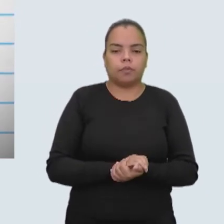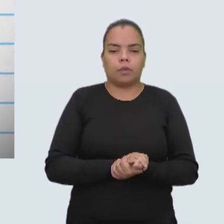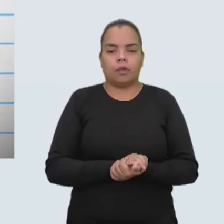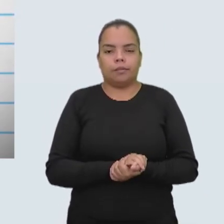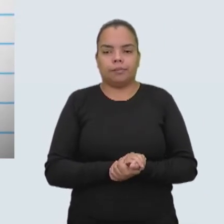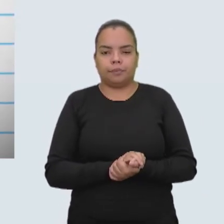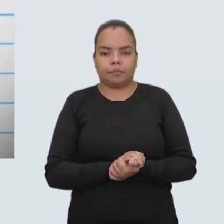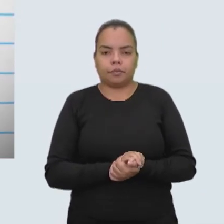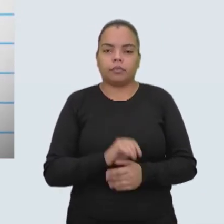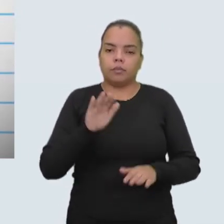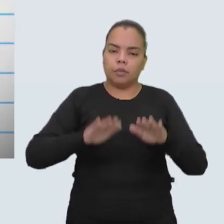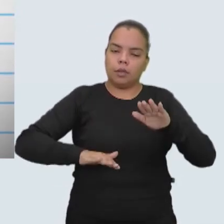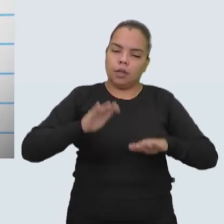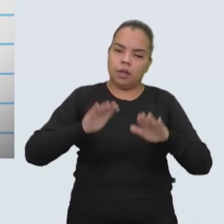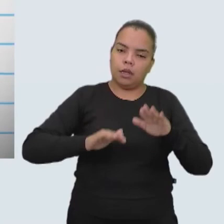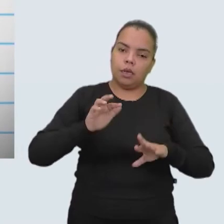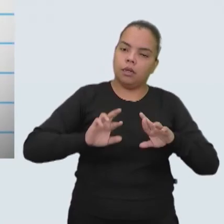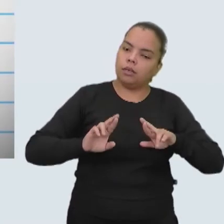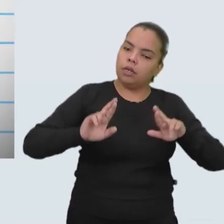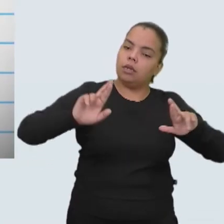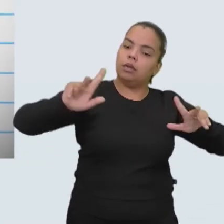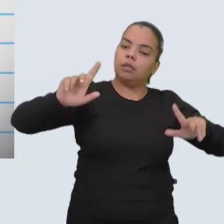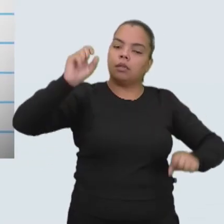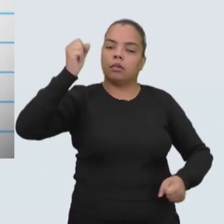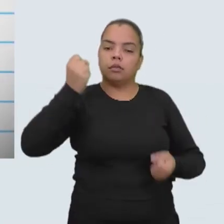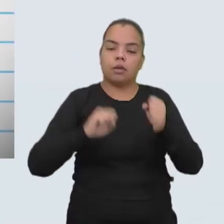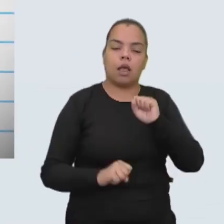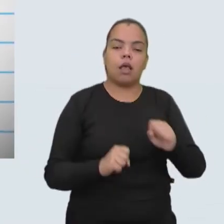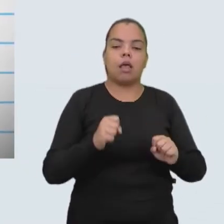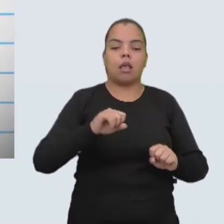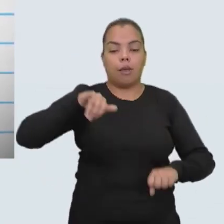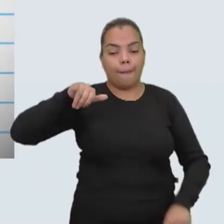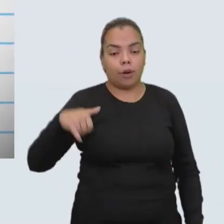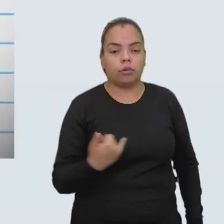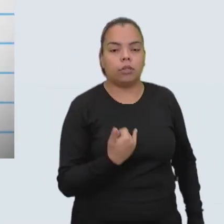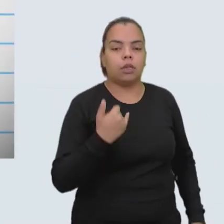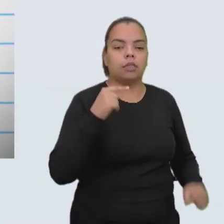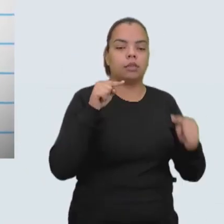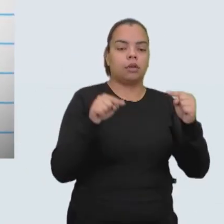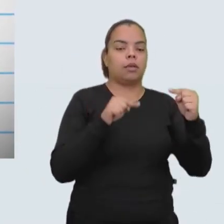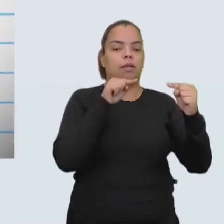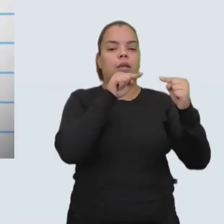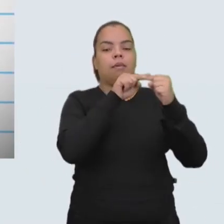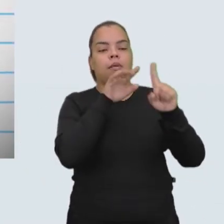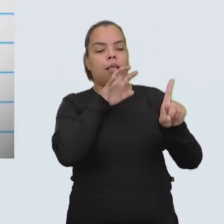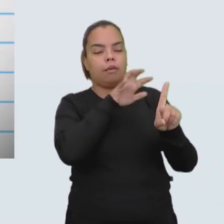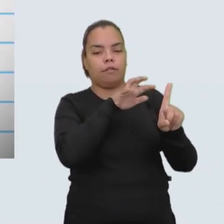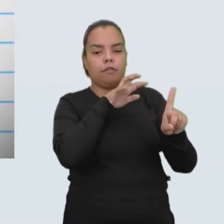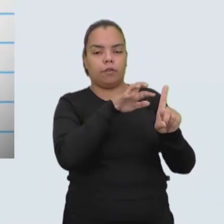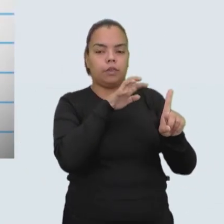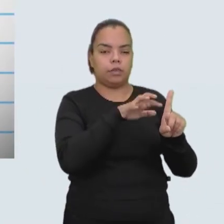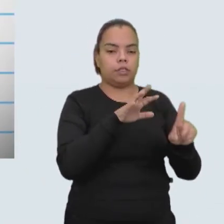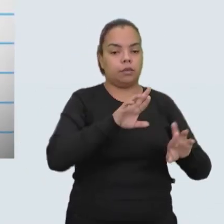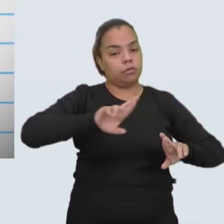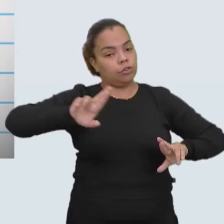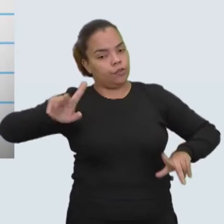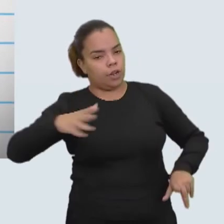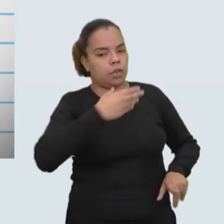sexo, mas se refiram às diferenças de atributos e oportunidades que impactam de forma diferenciada homens e mulheres.